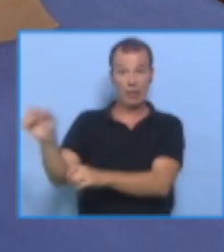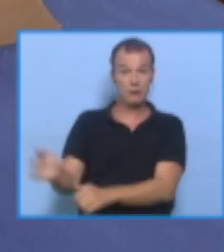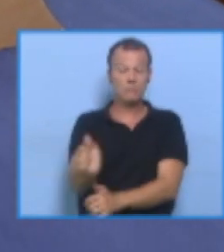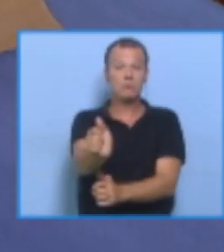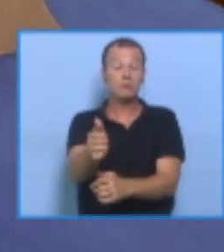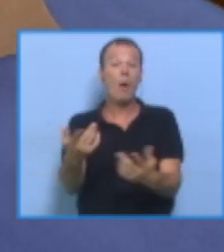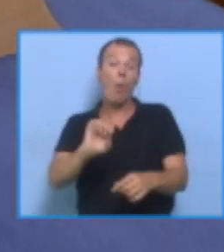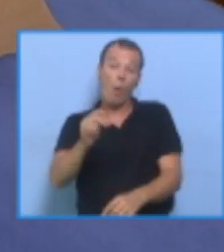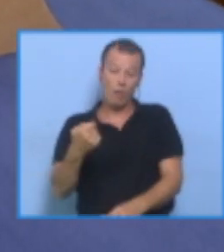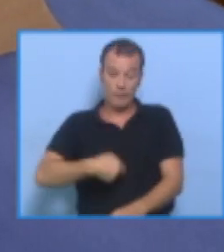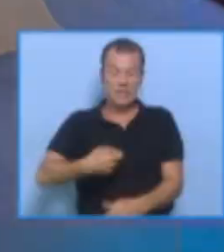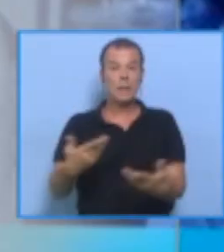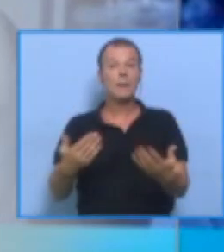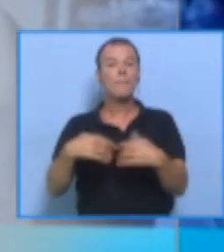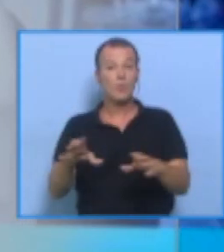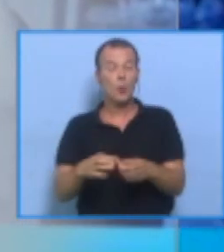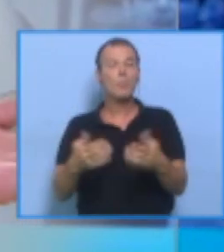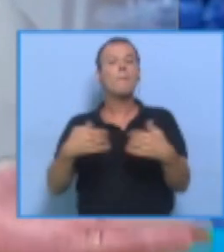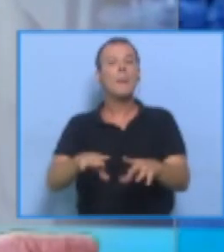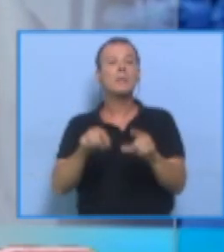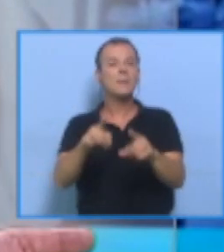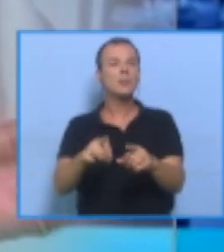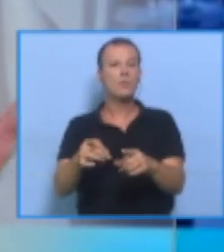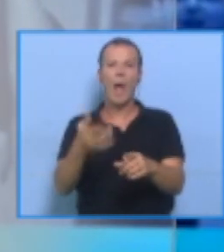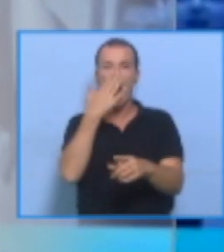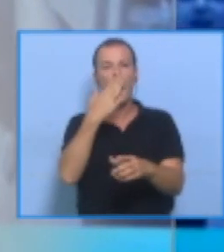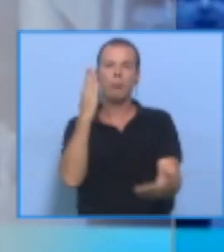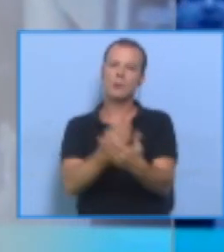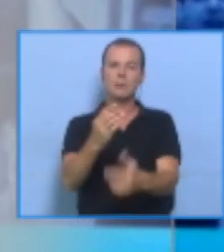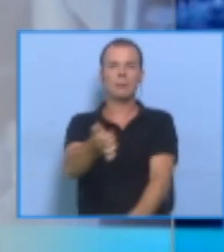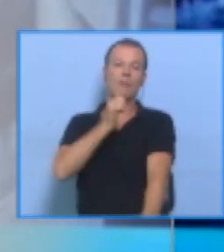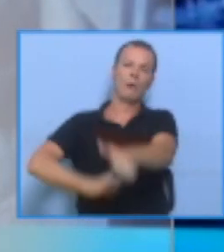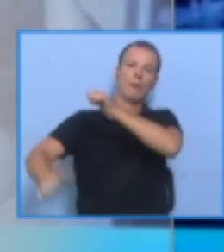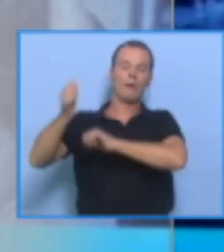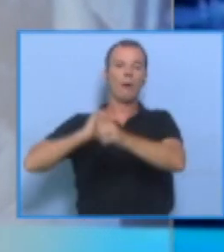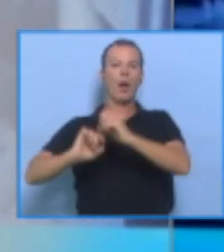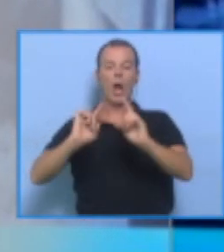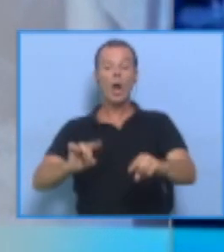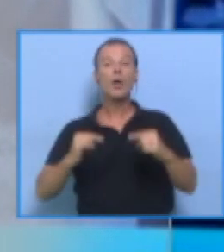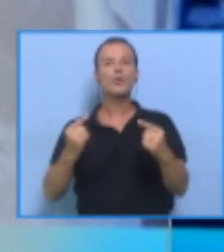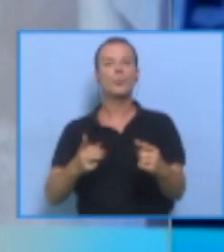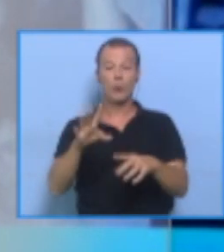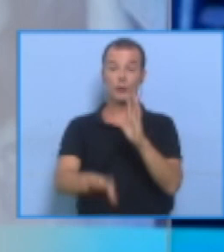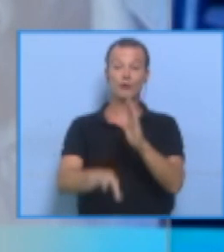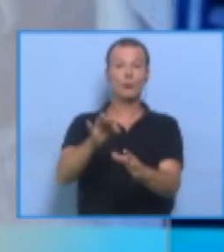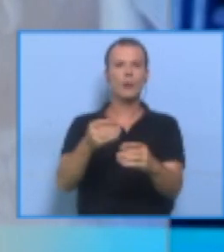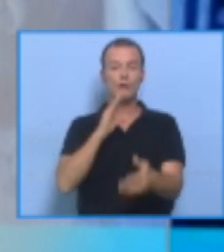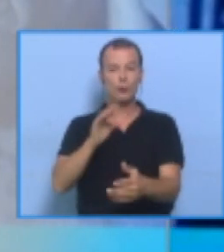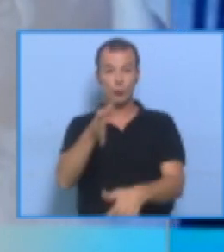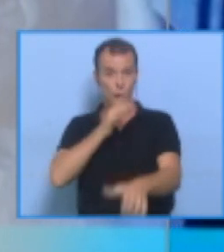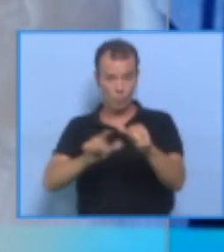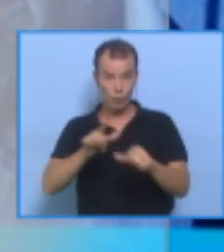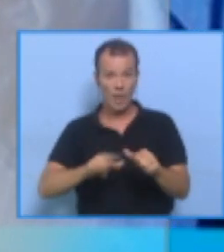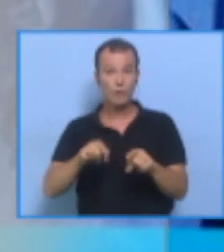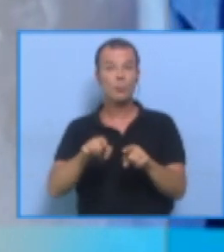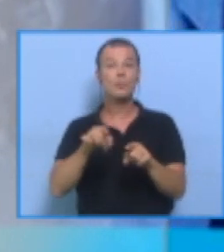Presidente da Comissão, e este processo voltou todo atrás, ou seja, depois de eleitos os deputados, a verdade